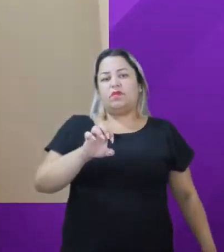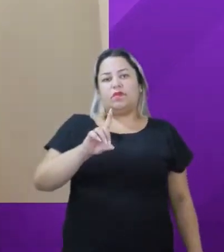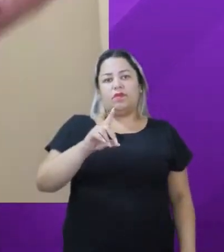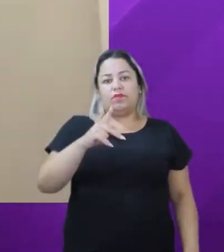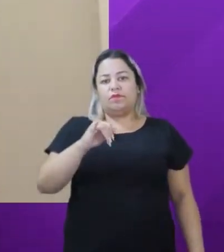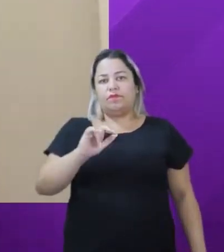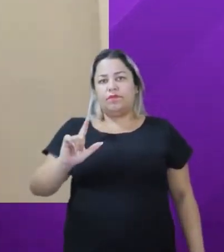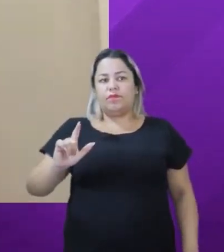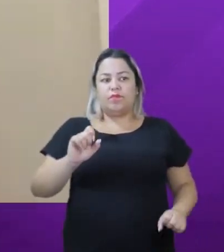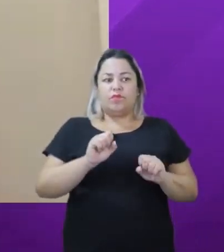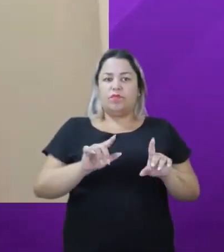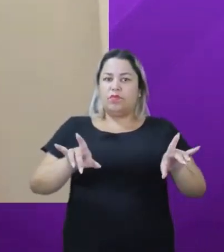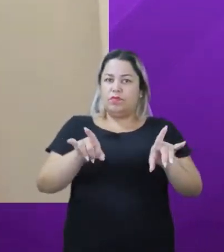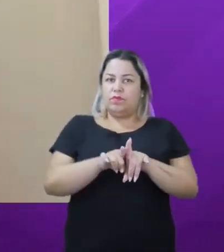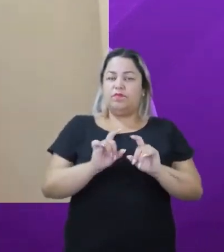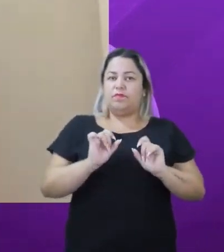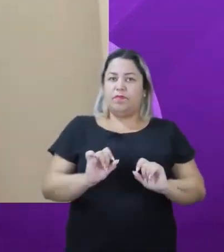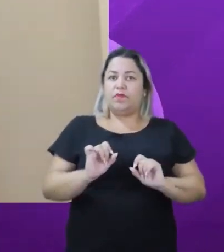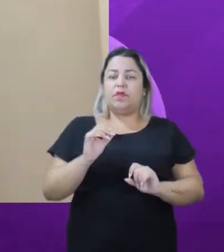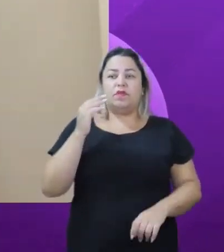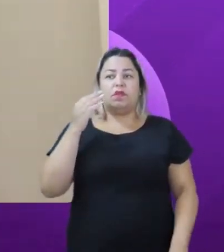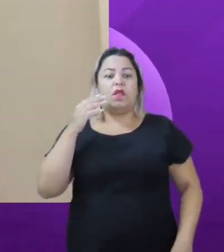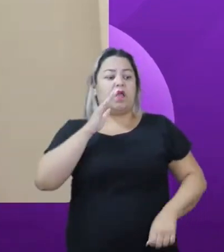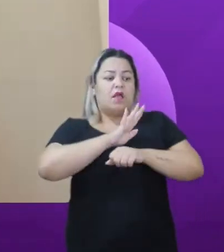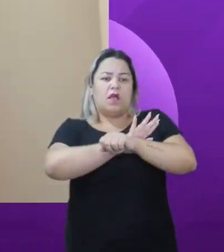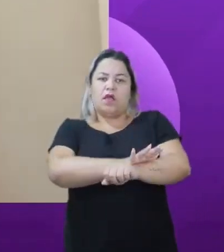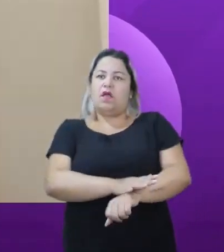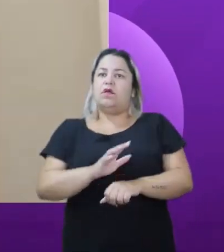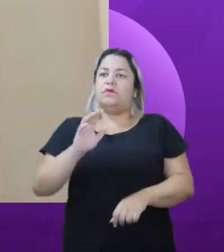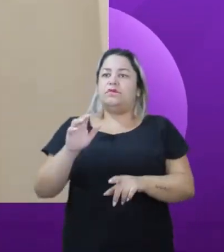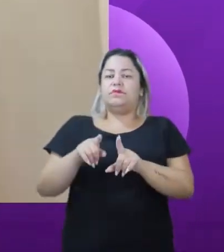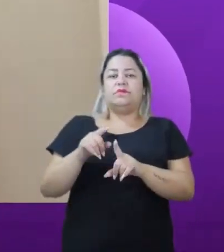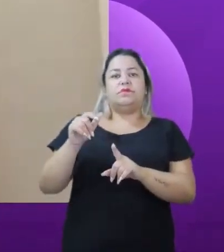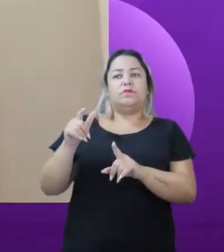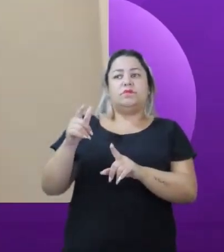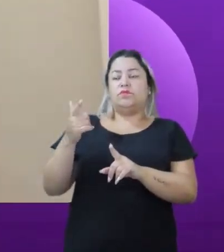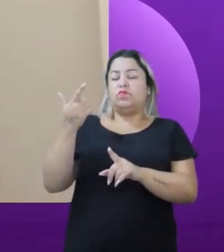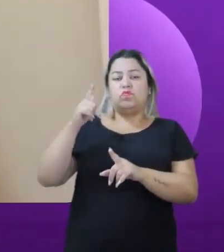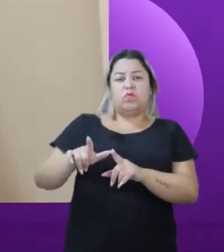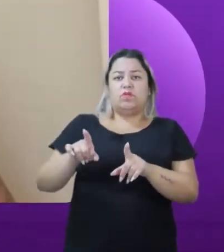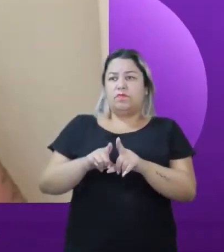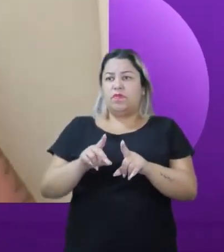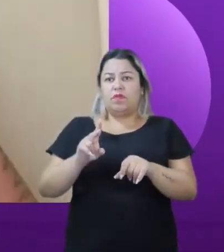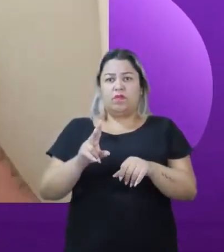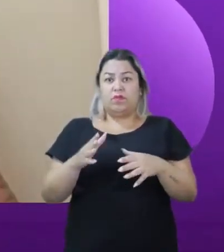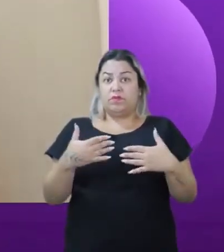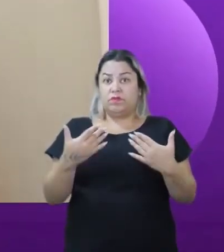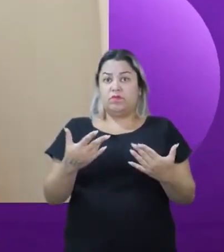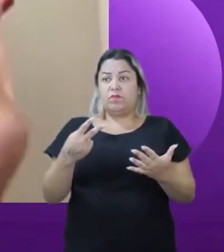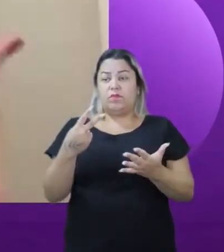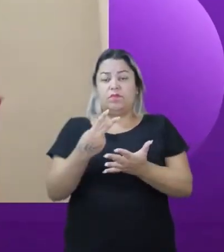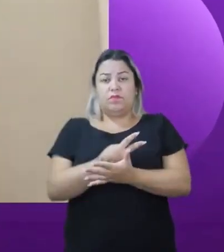para difundir, inclusive, essas visões racistas, antifeministas, extremamente conservadoras. Então,